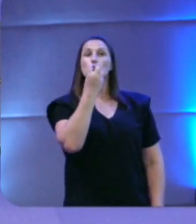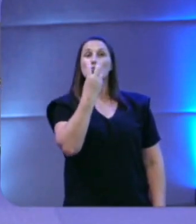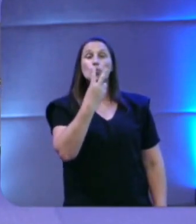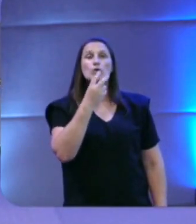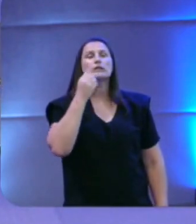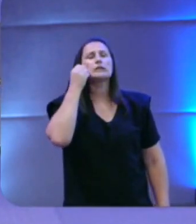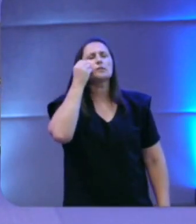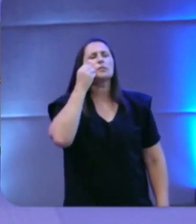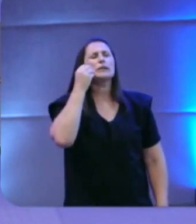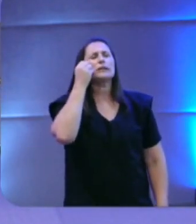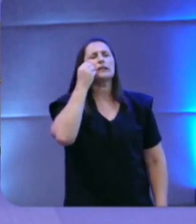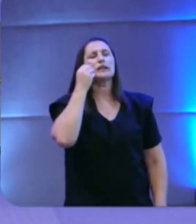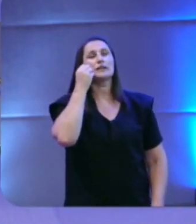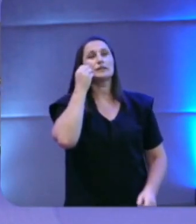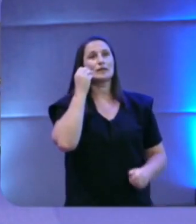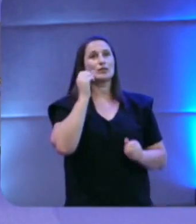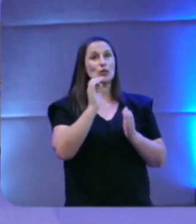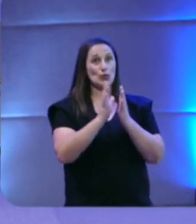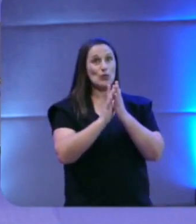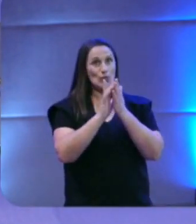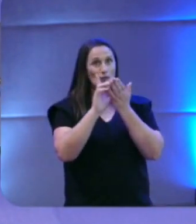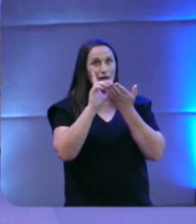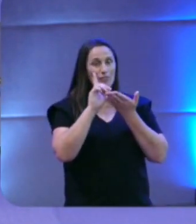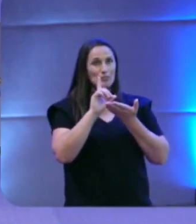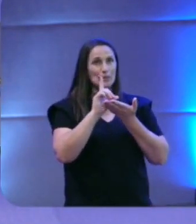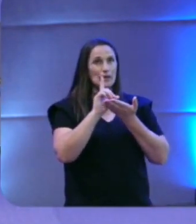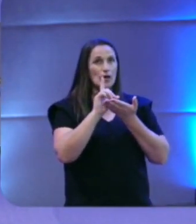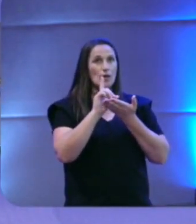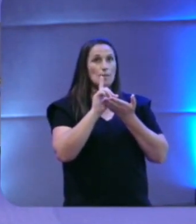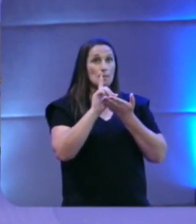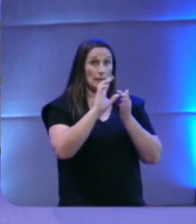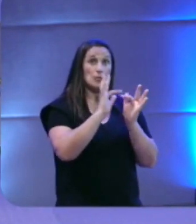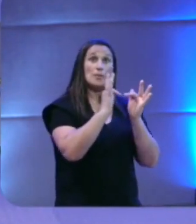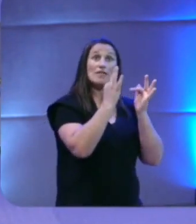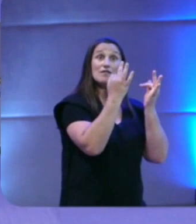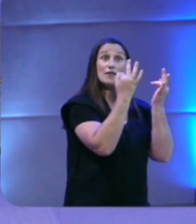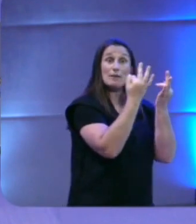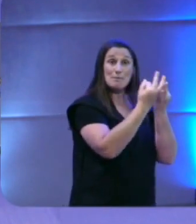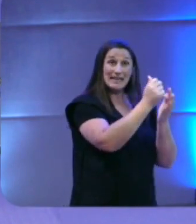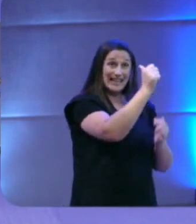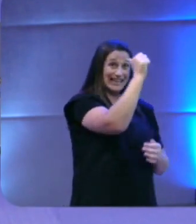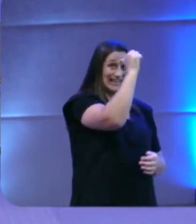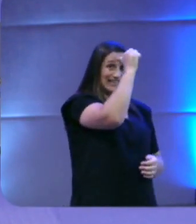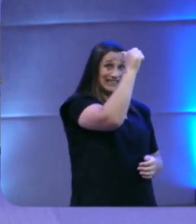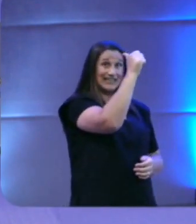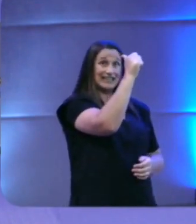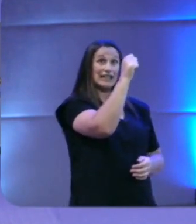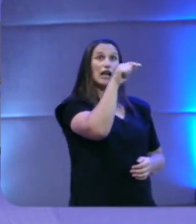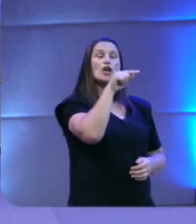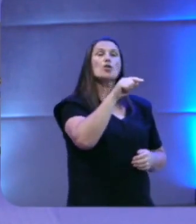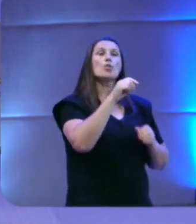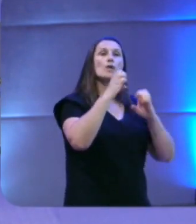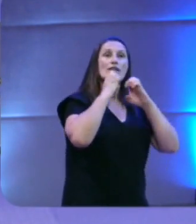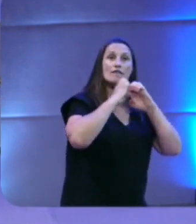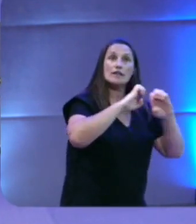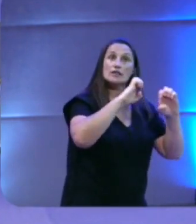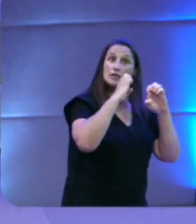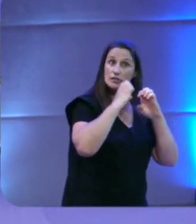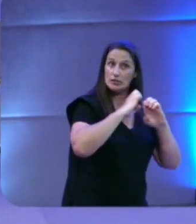com a palavra de Deus durante esse tempo. Uma delas foi uma família indiana, que nós estávamos evangelizando, uma família